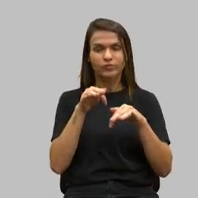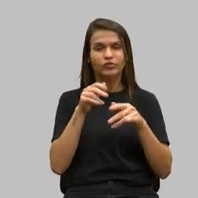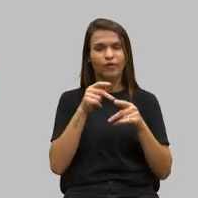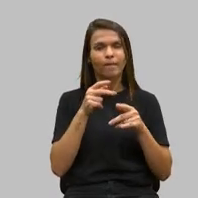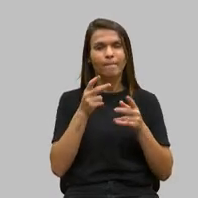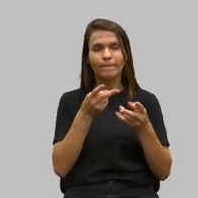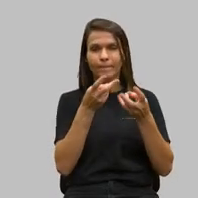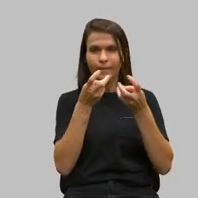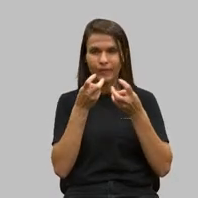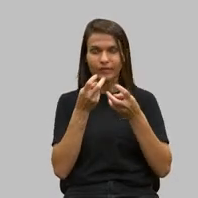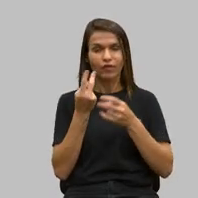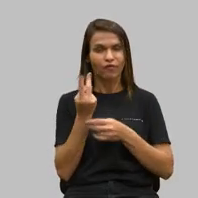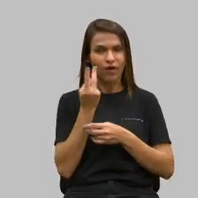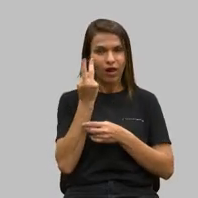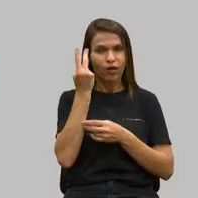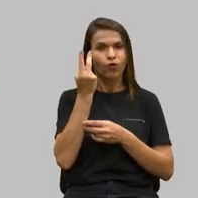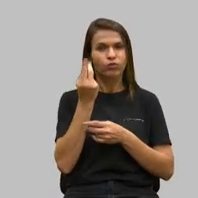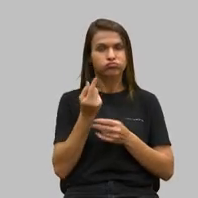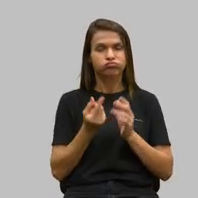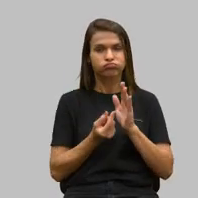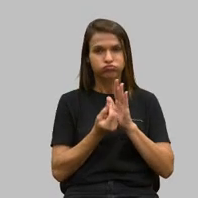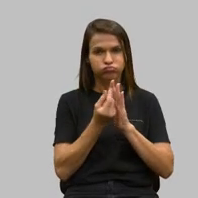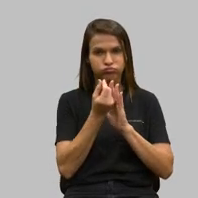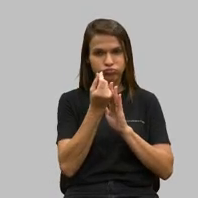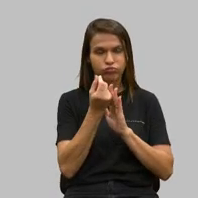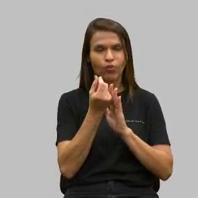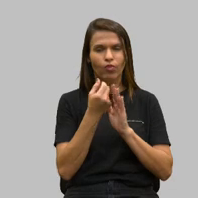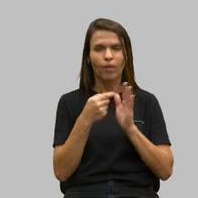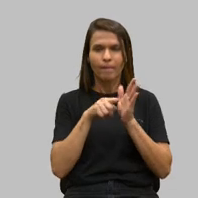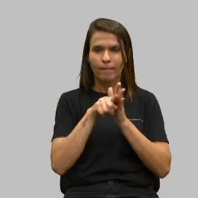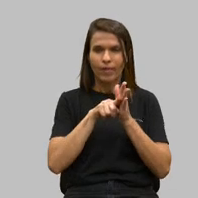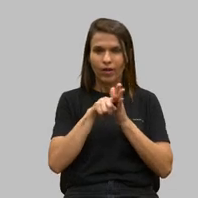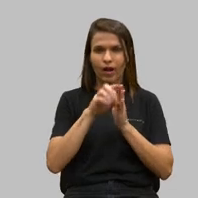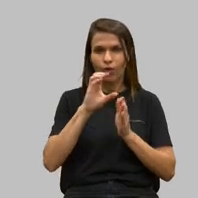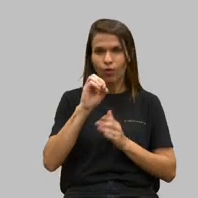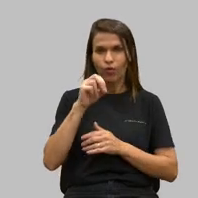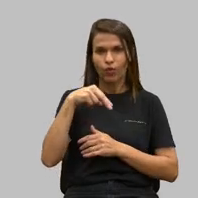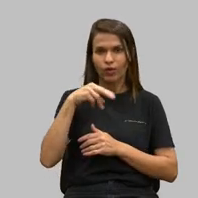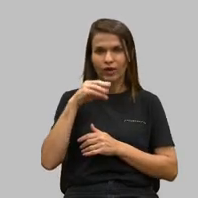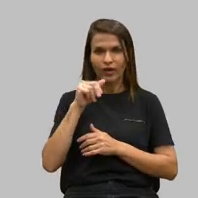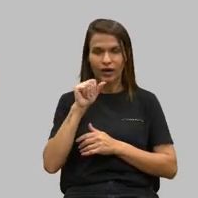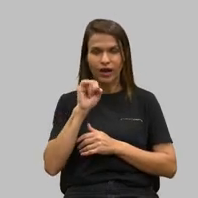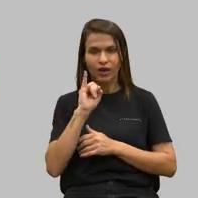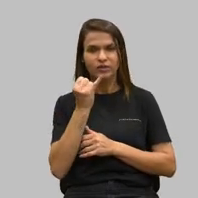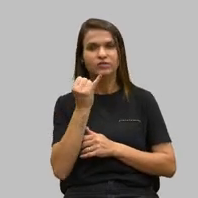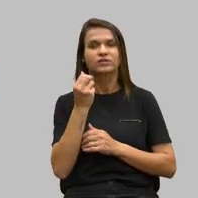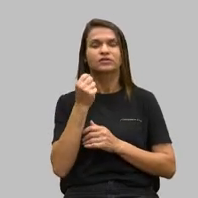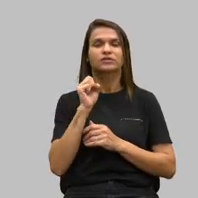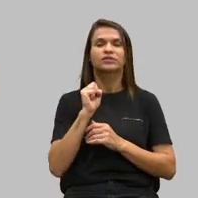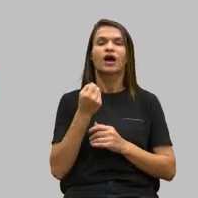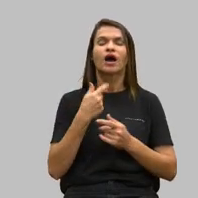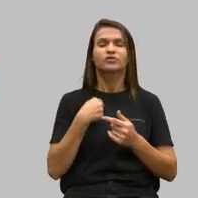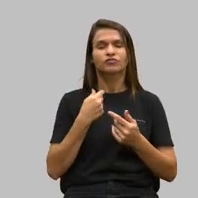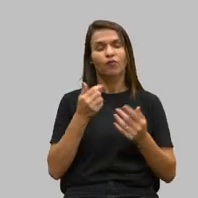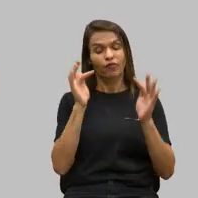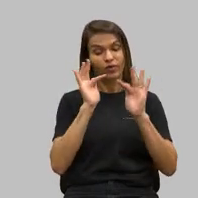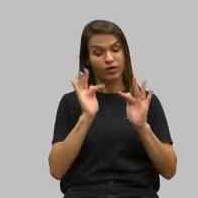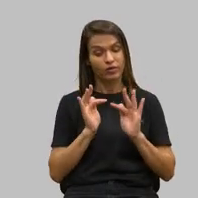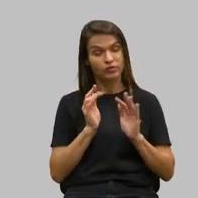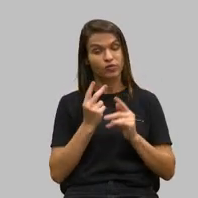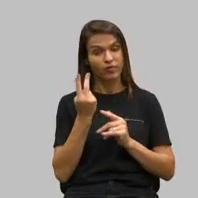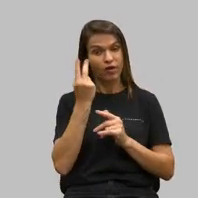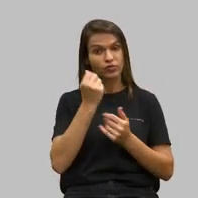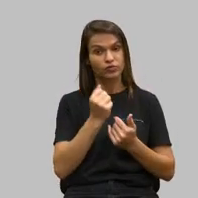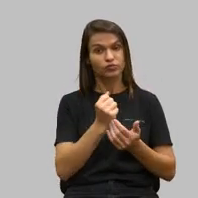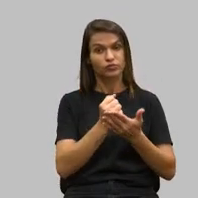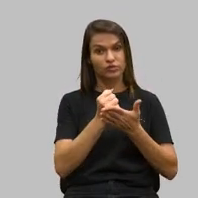foi realmente puxado por nós, lá no CONAS, a gente fica feliz com esse valor que nos ajuda e aí agora